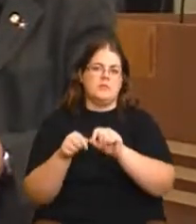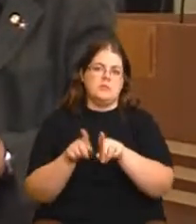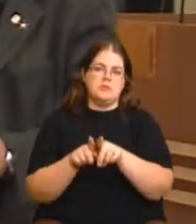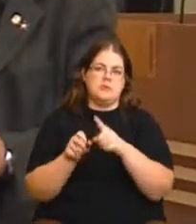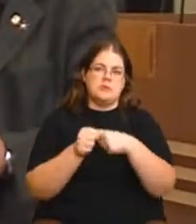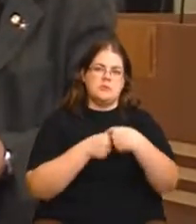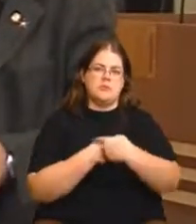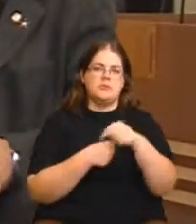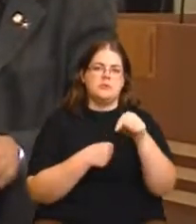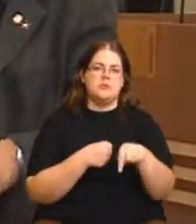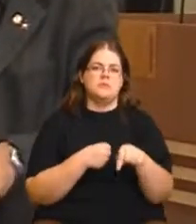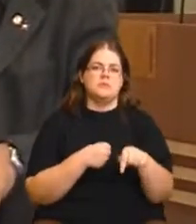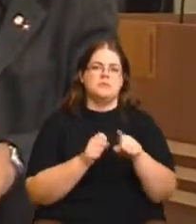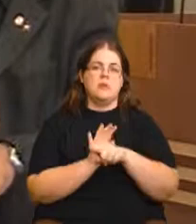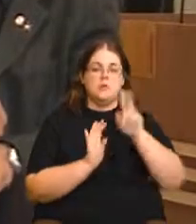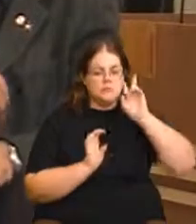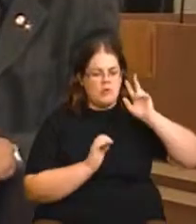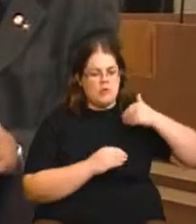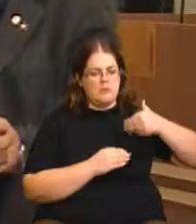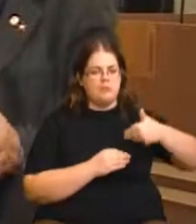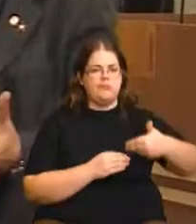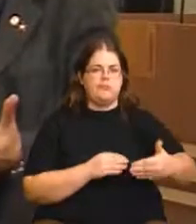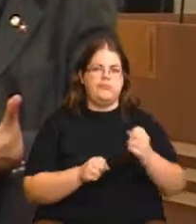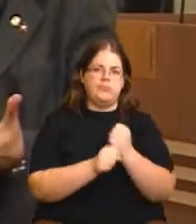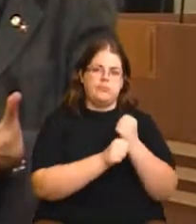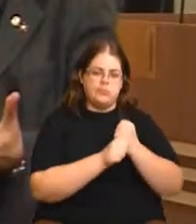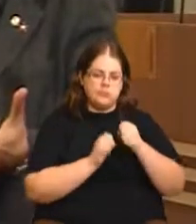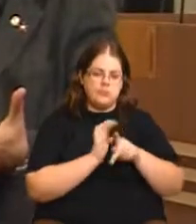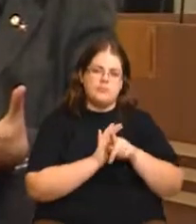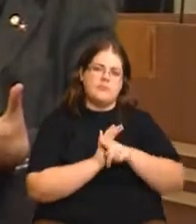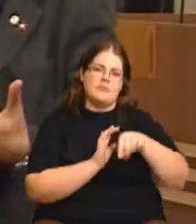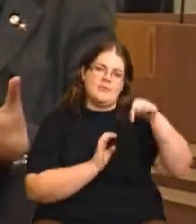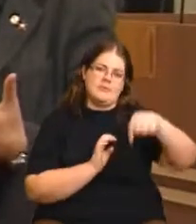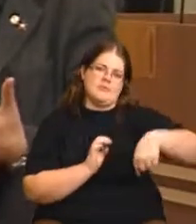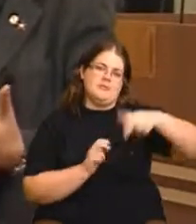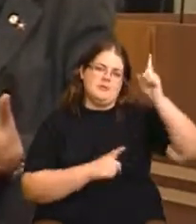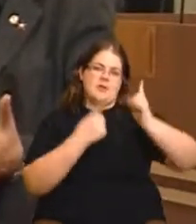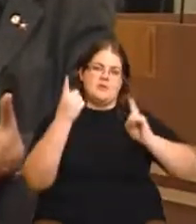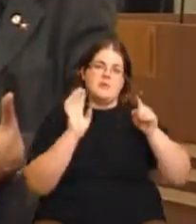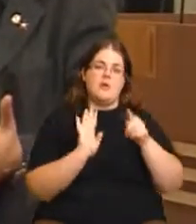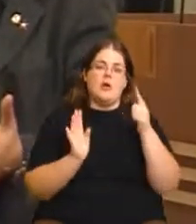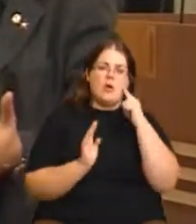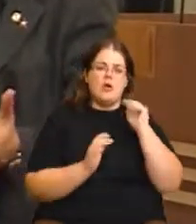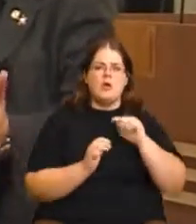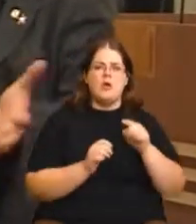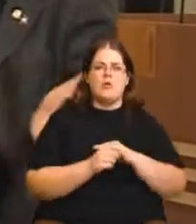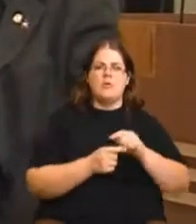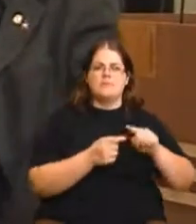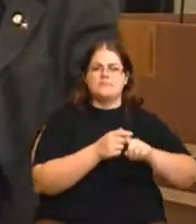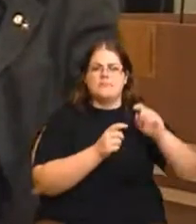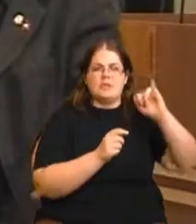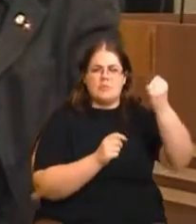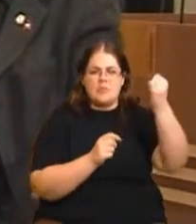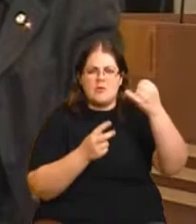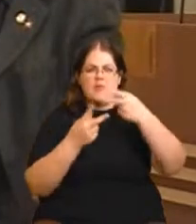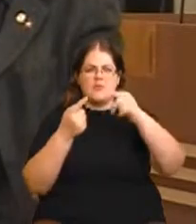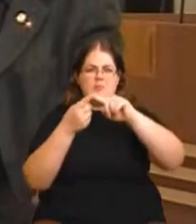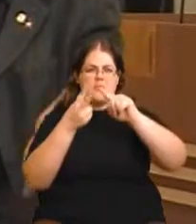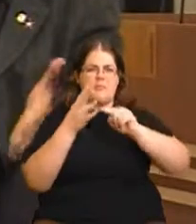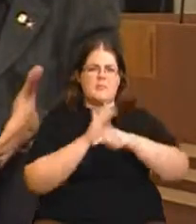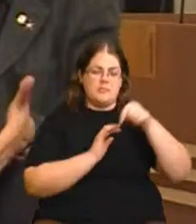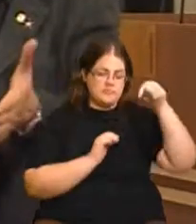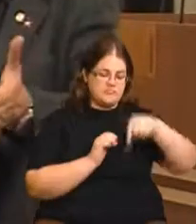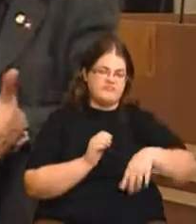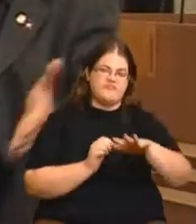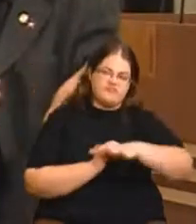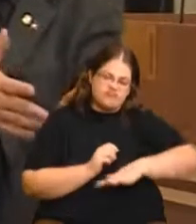E a nossa cidade, que é uma cidade histórica pela questão cultural do Carnaval, hoje perdeu espaço para Jaguarão. Olha, onde